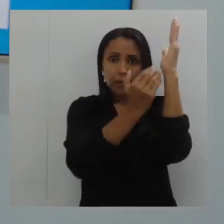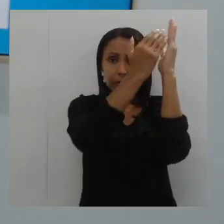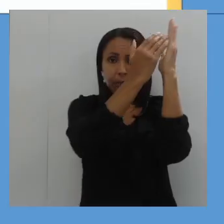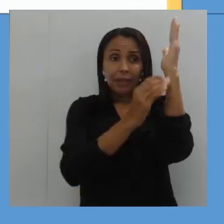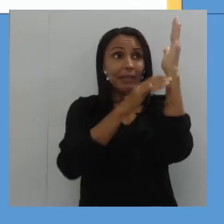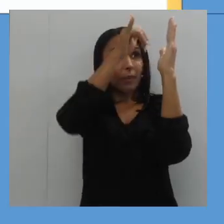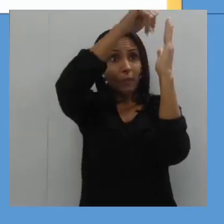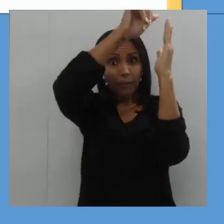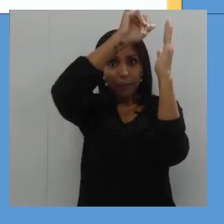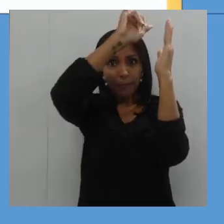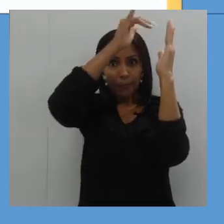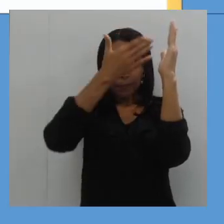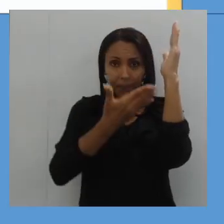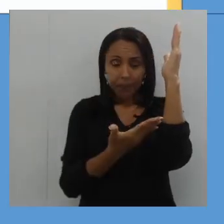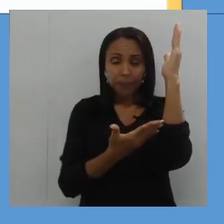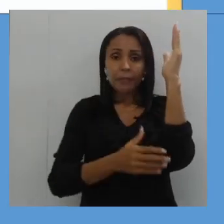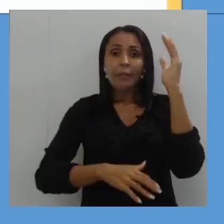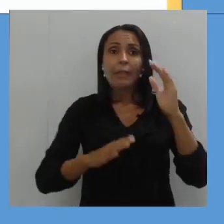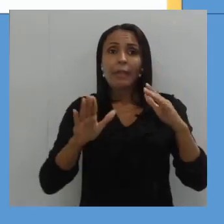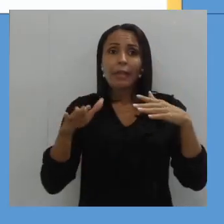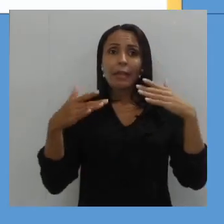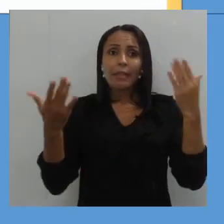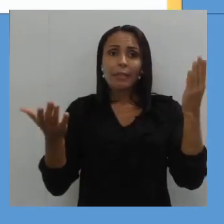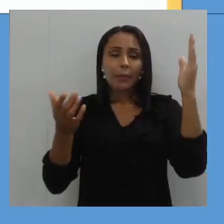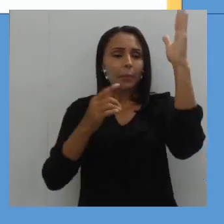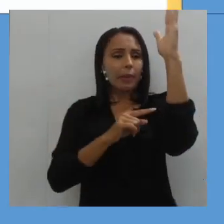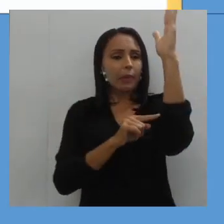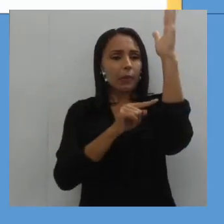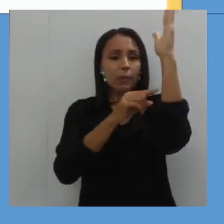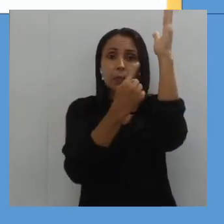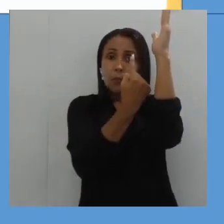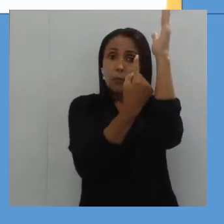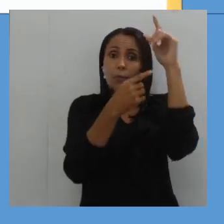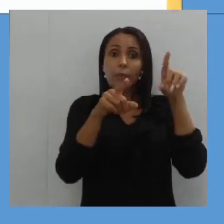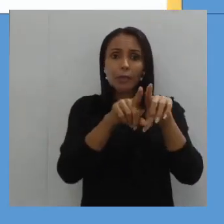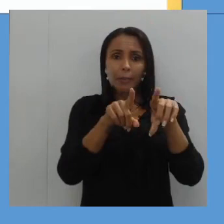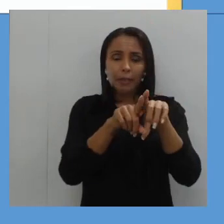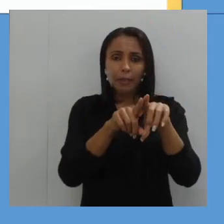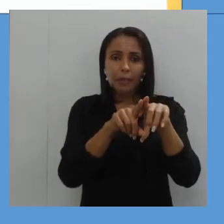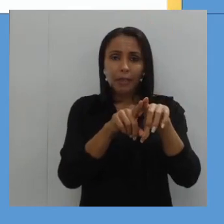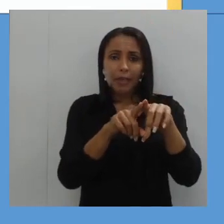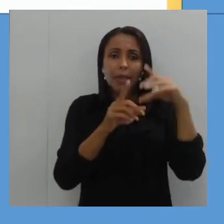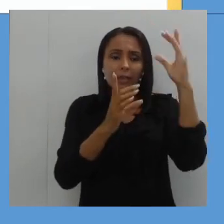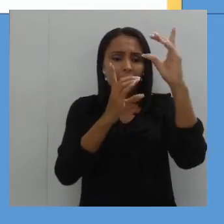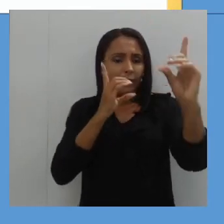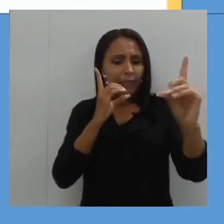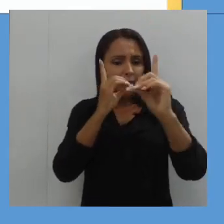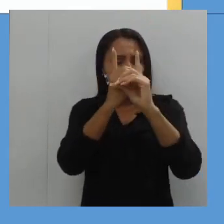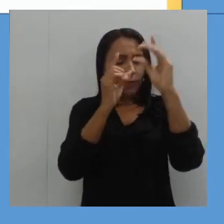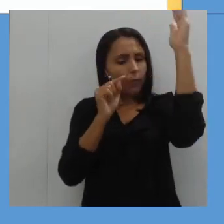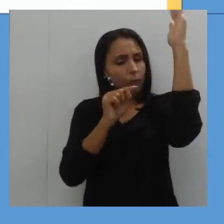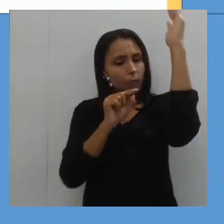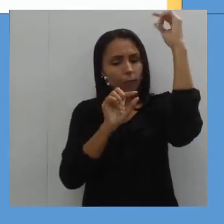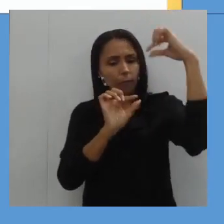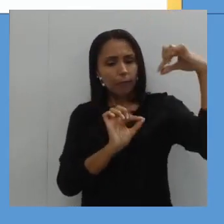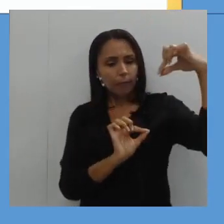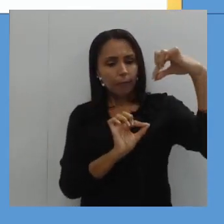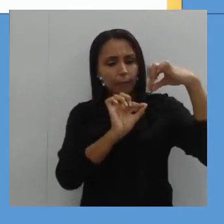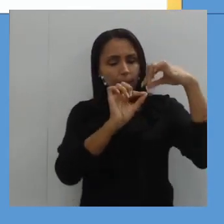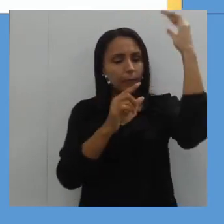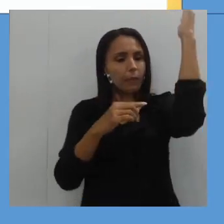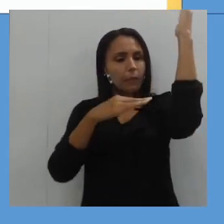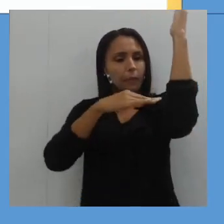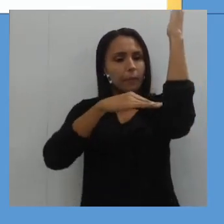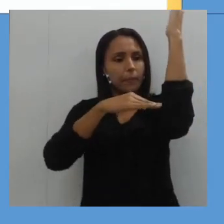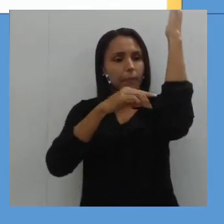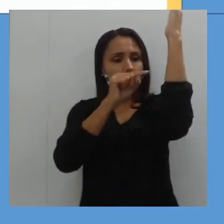dos Y. Então, eu marco o ponto 1. Então, eu vou fazer um encontro, como o René Descartes fez, do 1 que